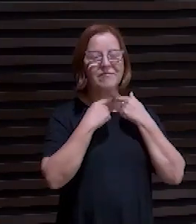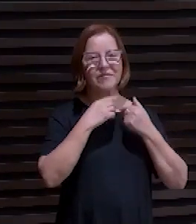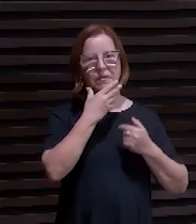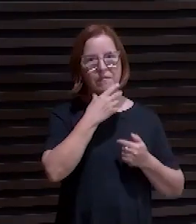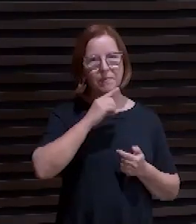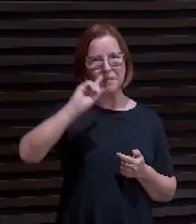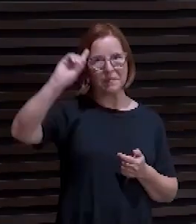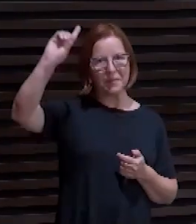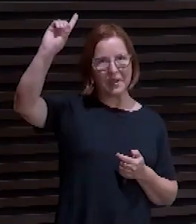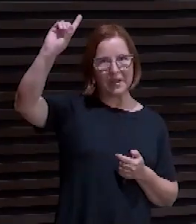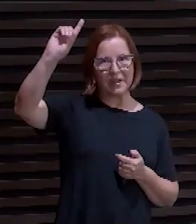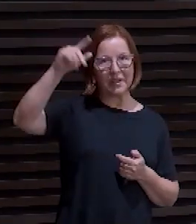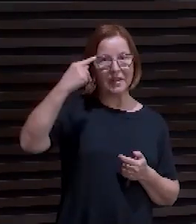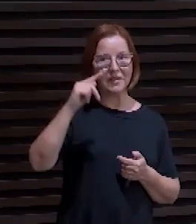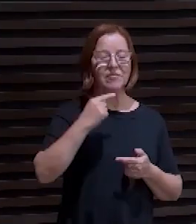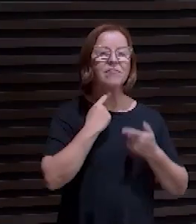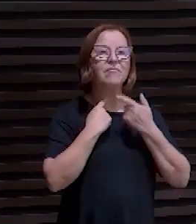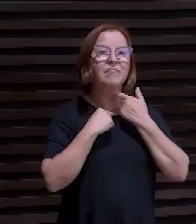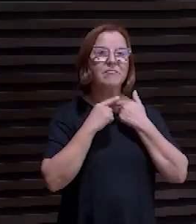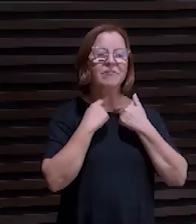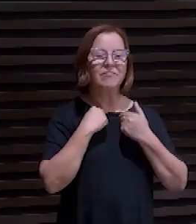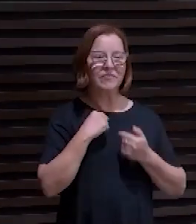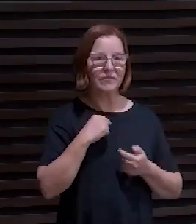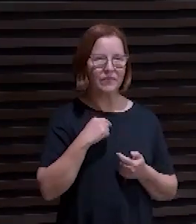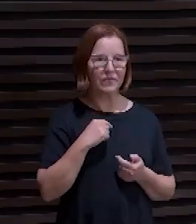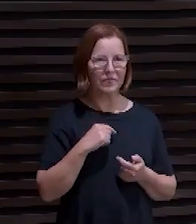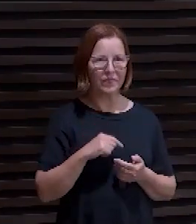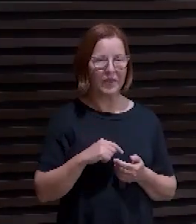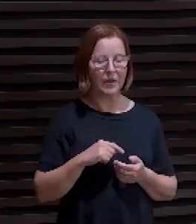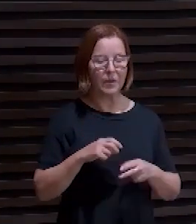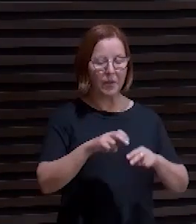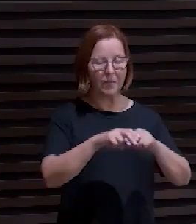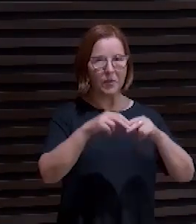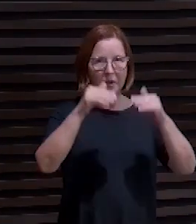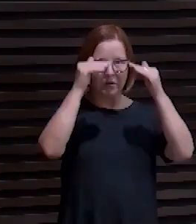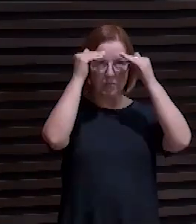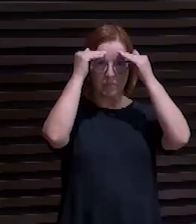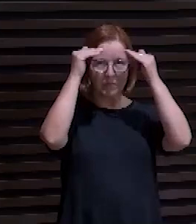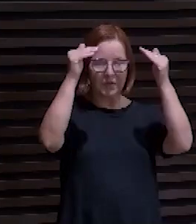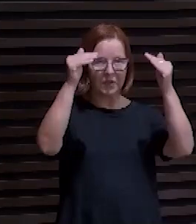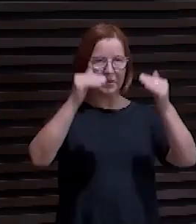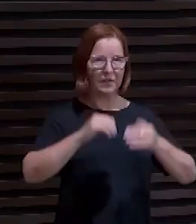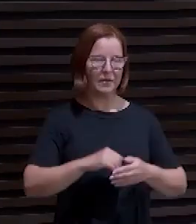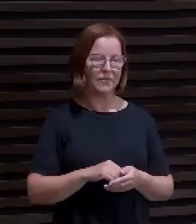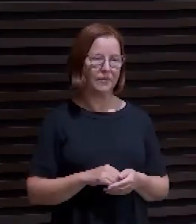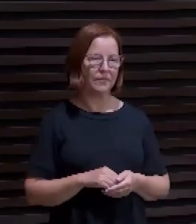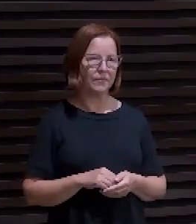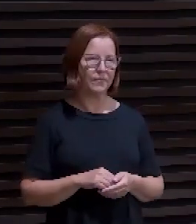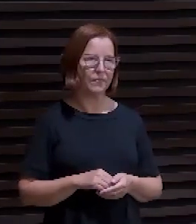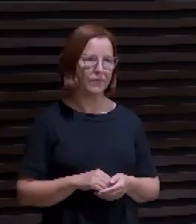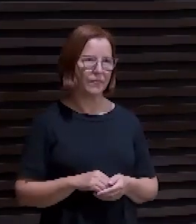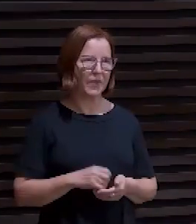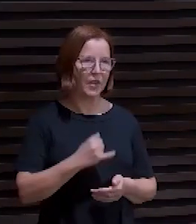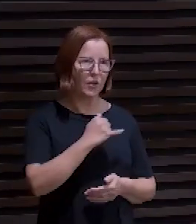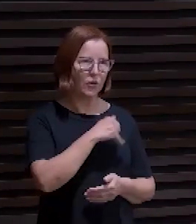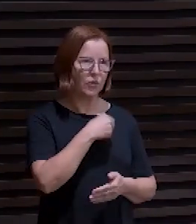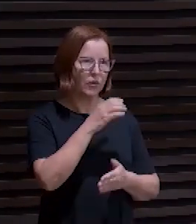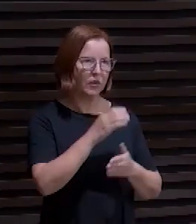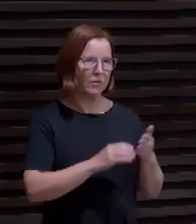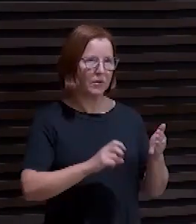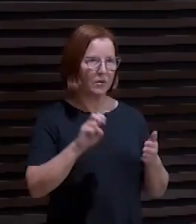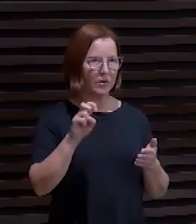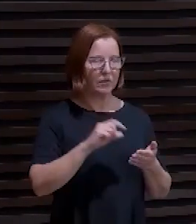A sua ânsia era por obediência. Ele diz aqui em João capítulo